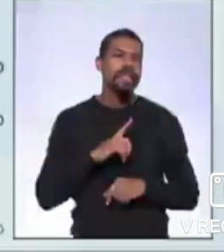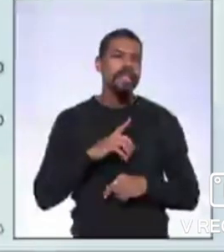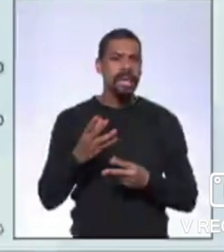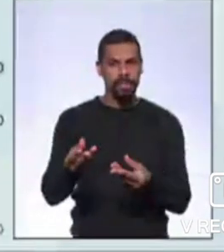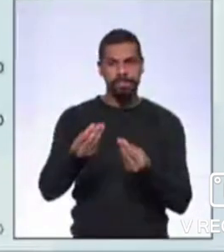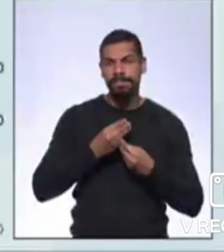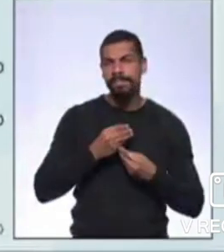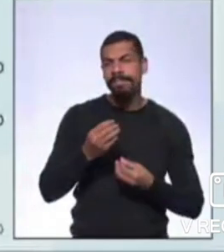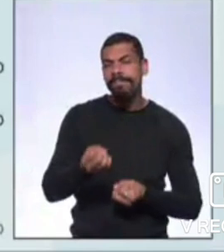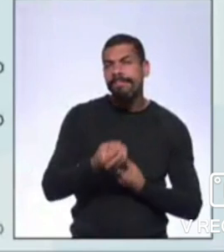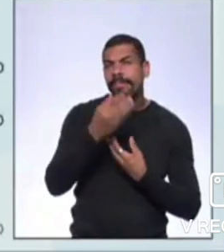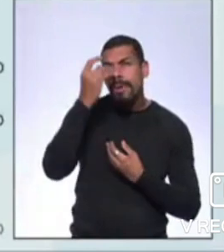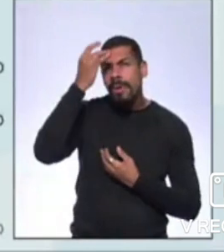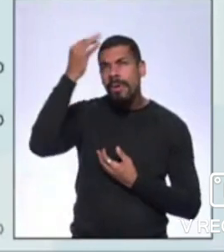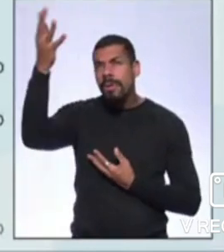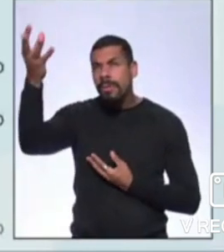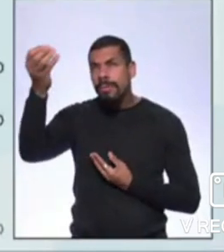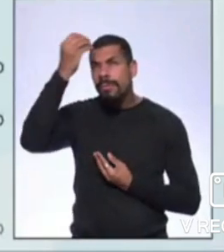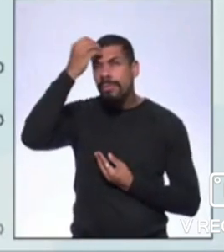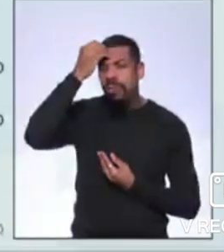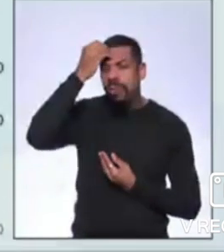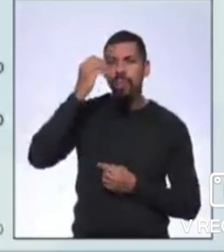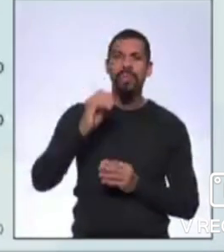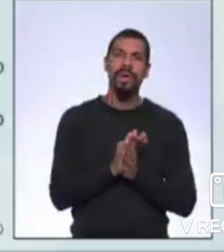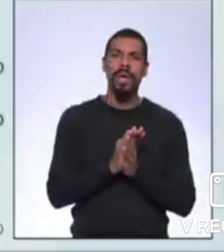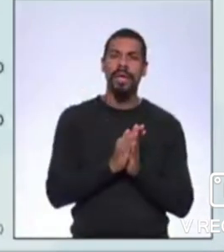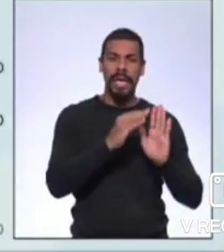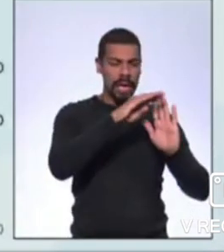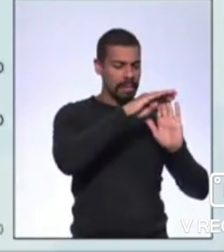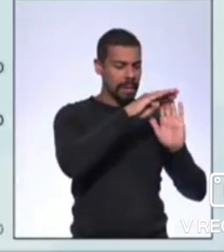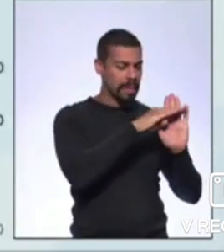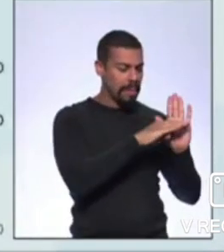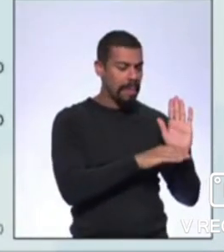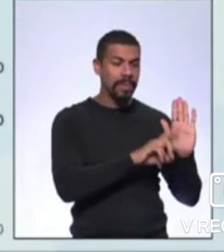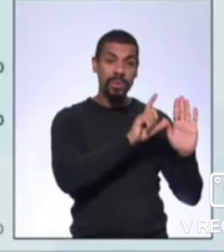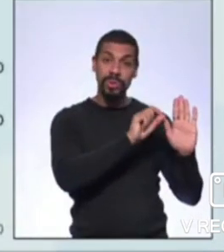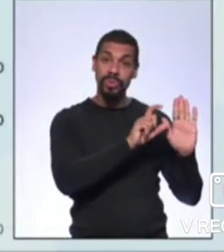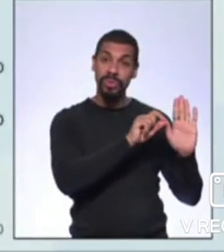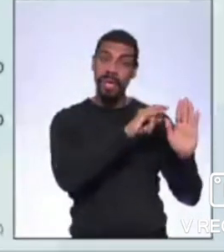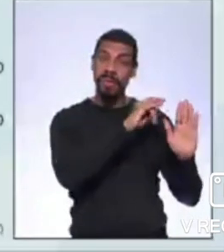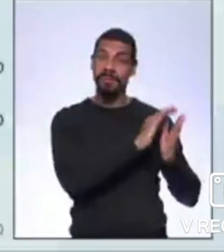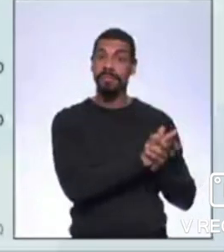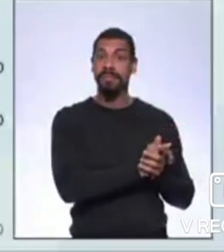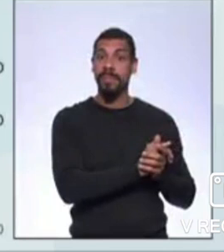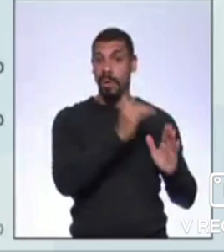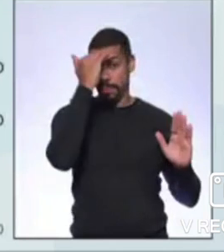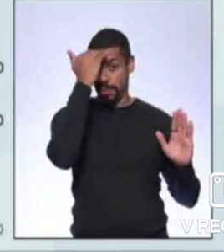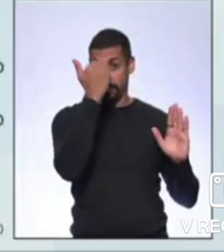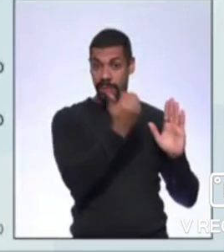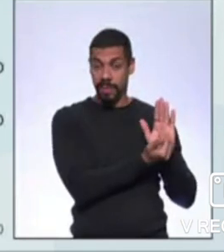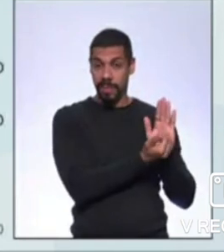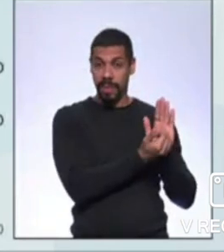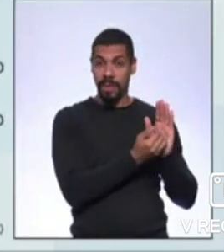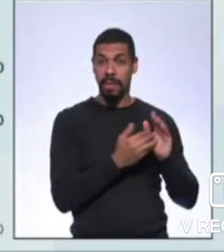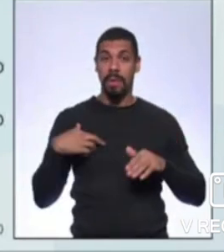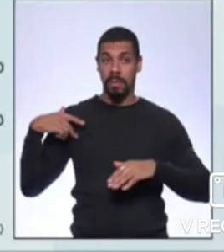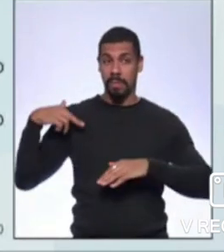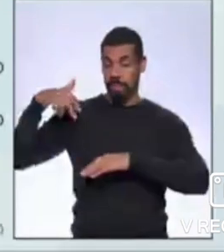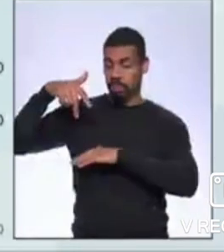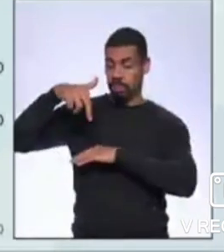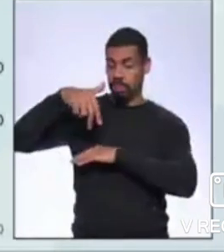recebido essa revelação de Deus, né, as tábuas dos 10 mandamentos, e aí, quando ele desce ali do monte, né, ele está